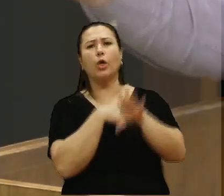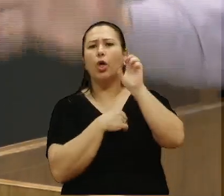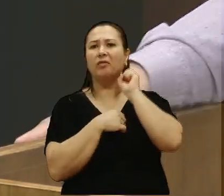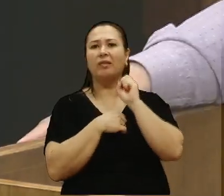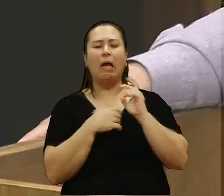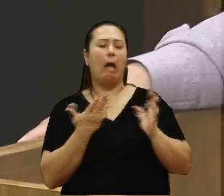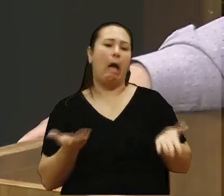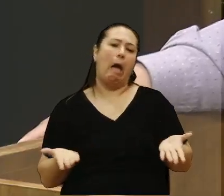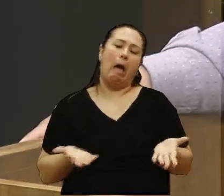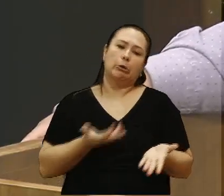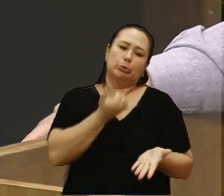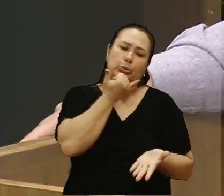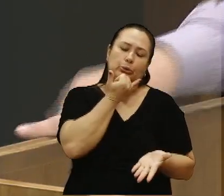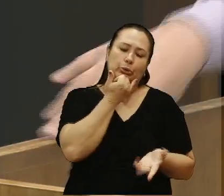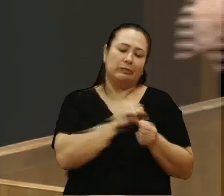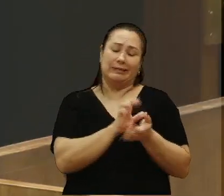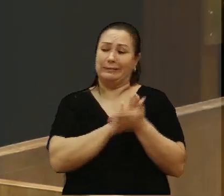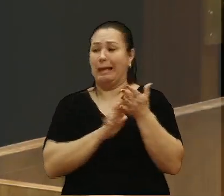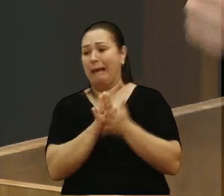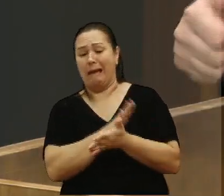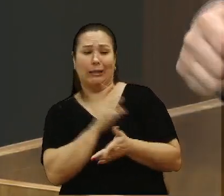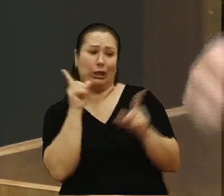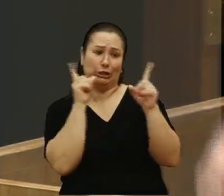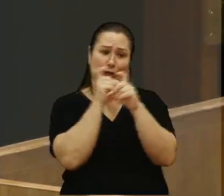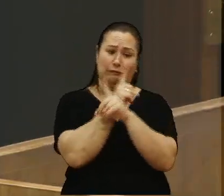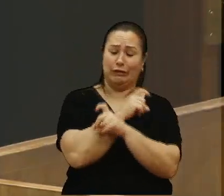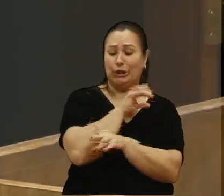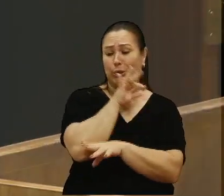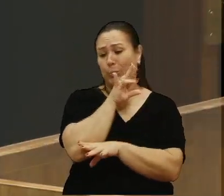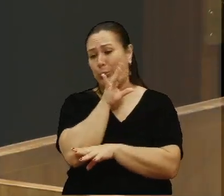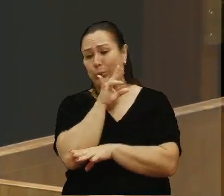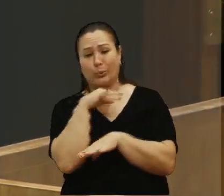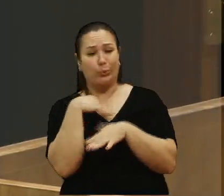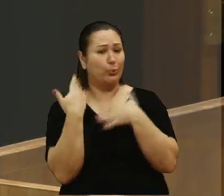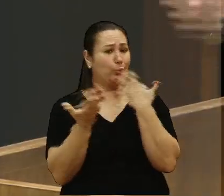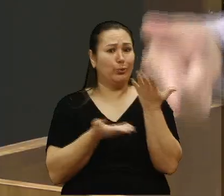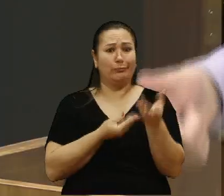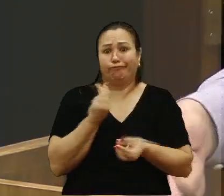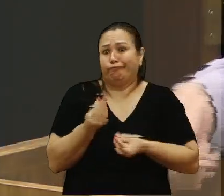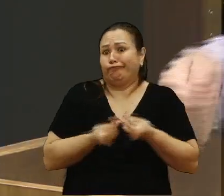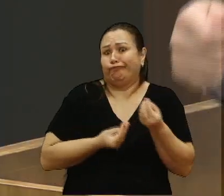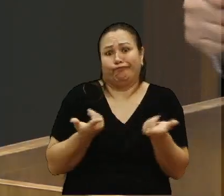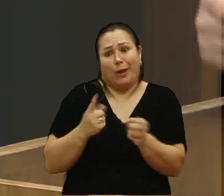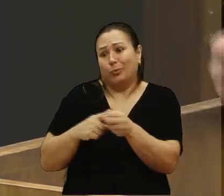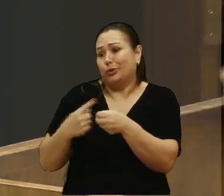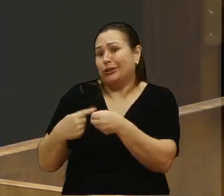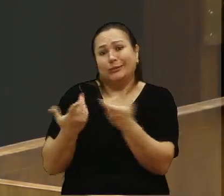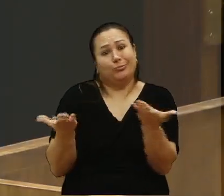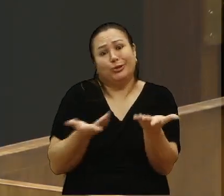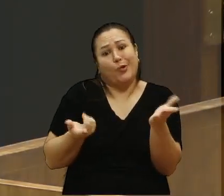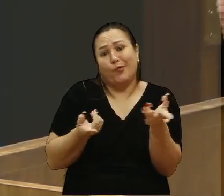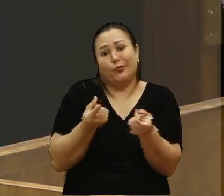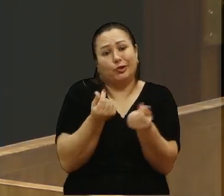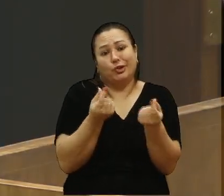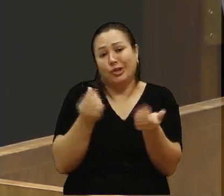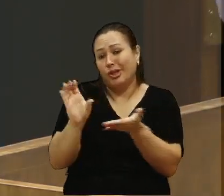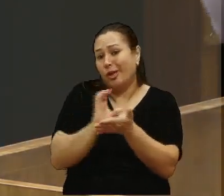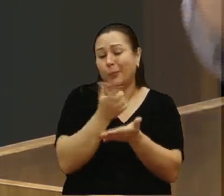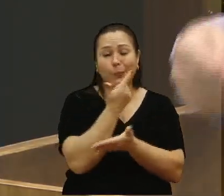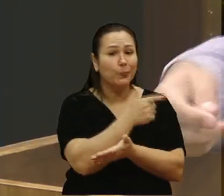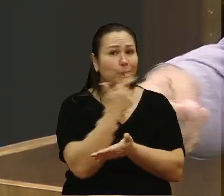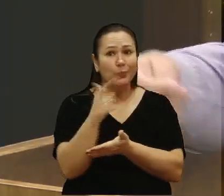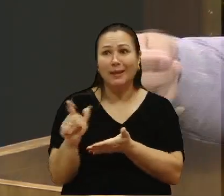dá para fazer nada. É ruim, não tem, os municípios não contribuem,